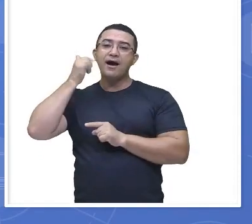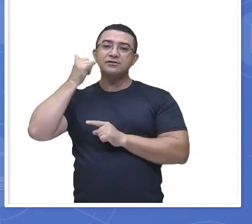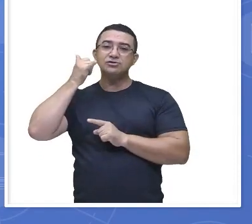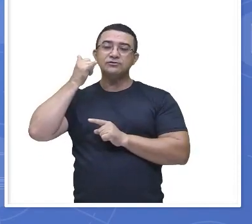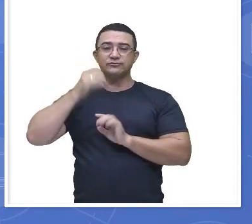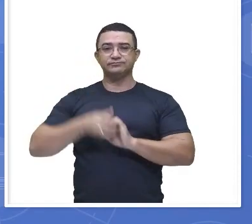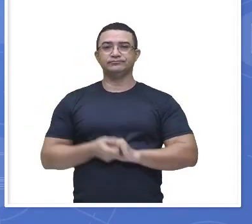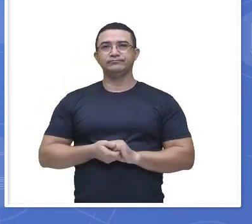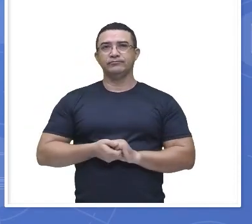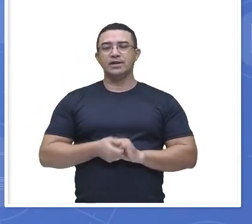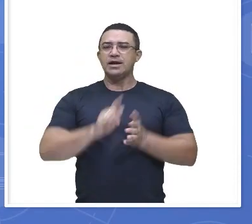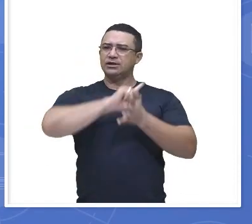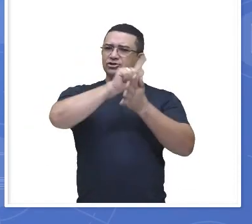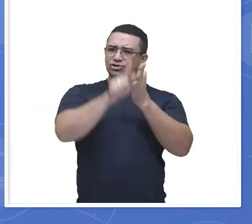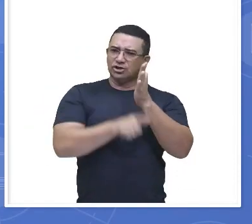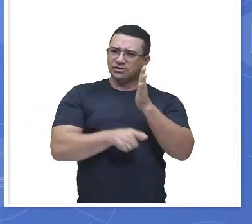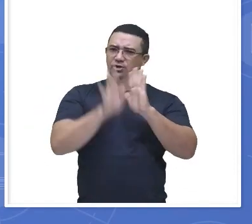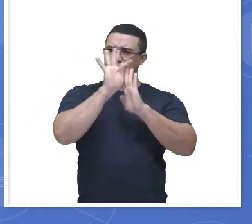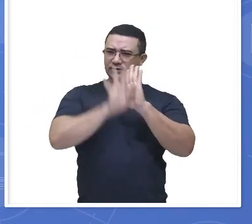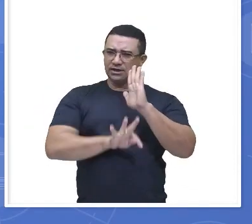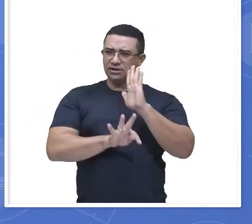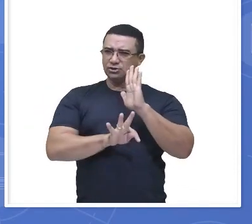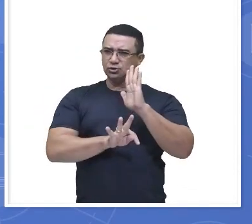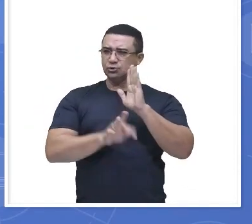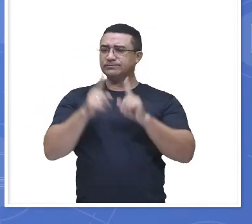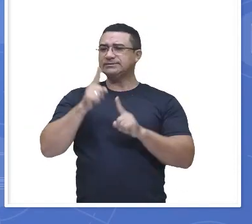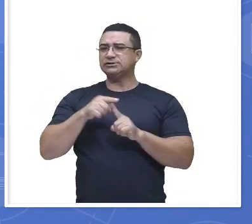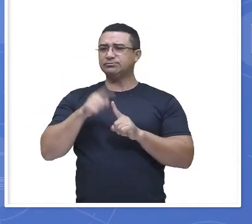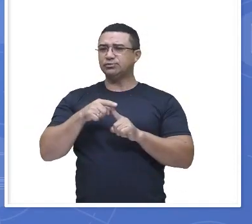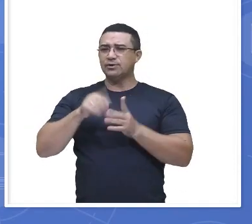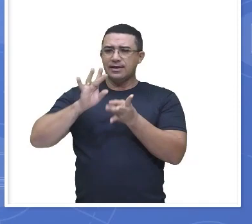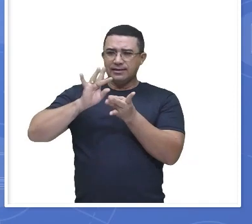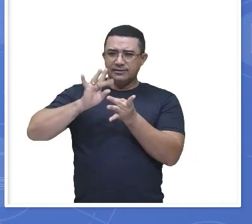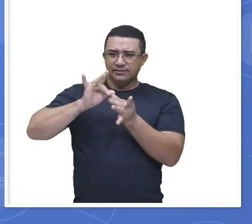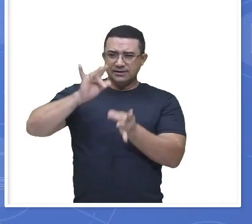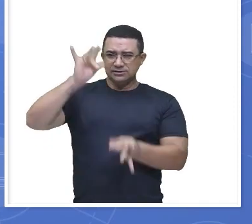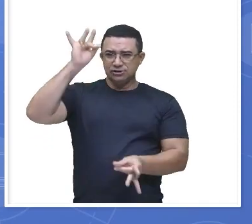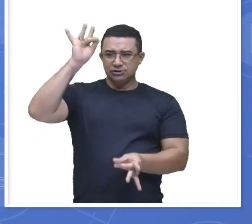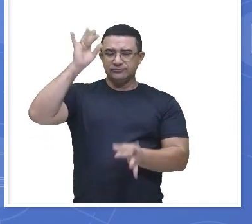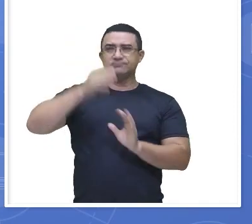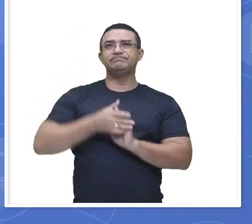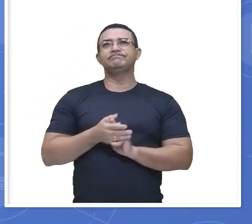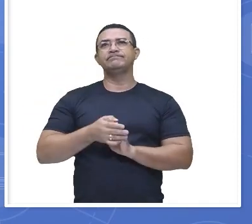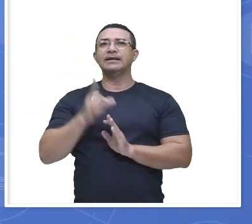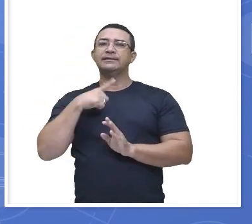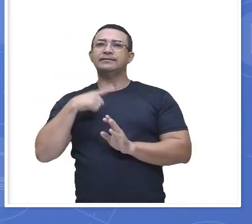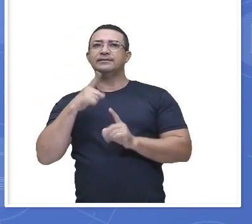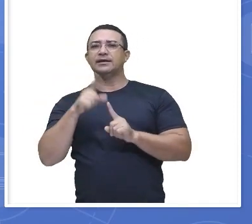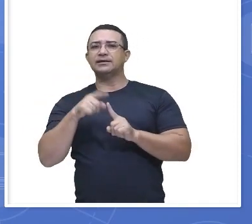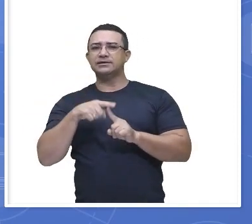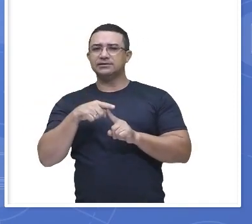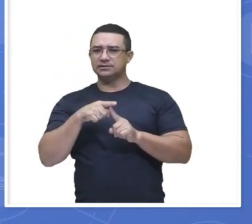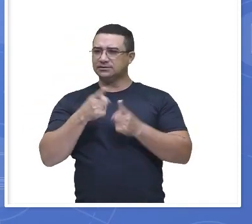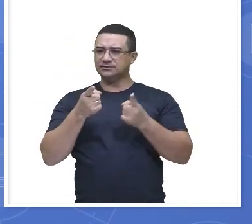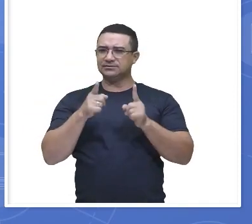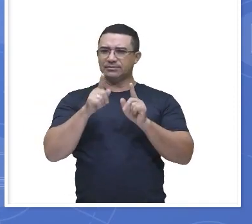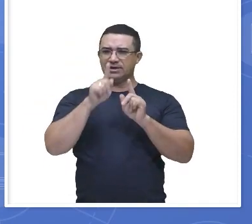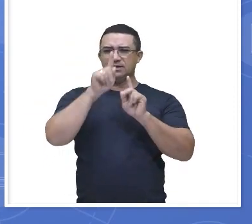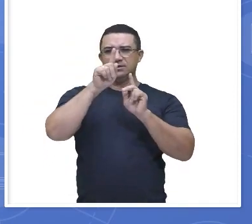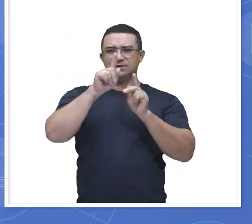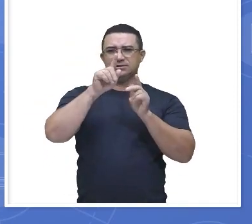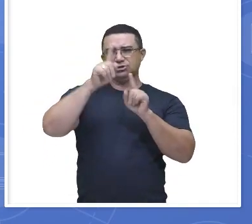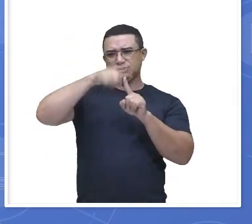gente tem os gêneros textuais que são do tipo descritivo. Temos gêneros textuais que são do tipo dissertativo, por